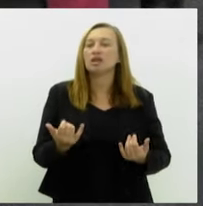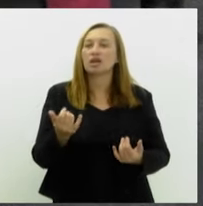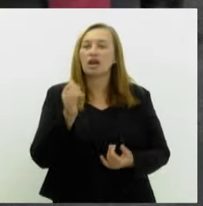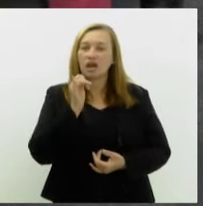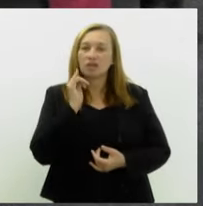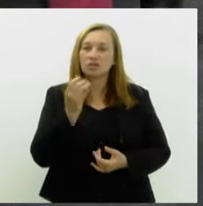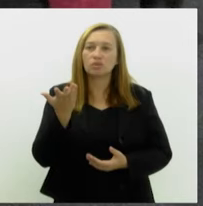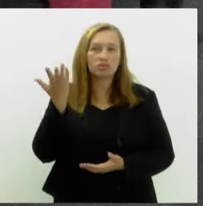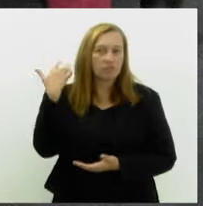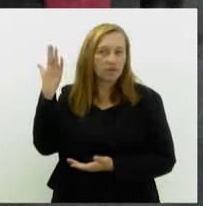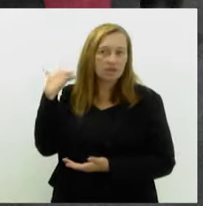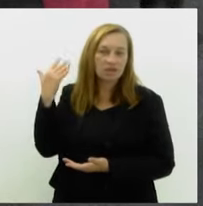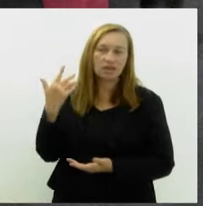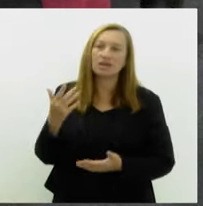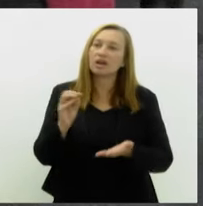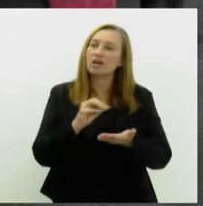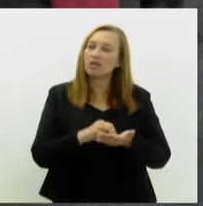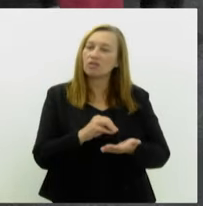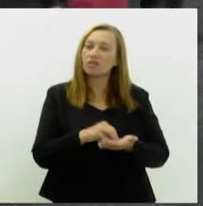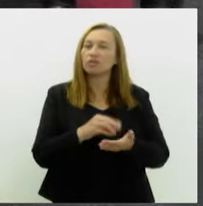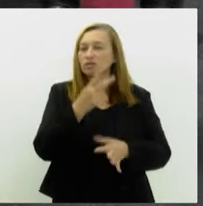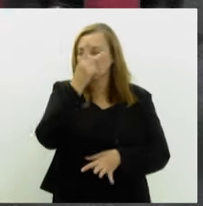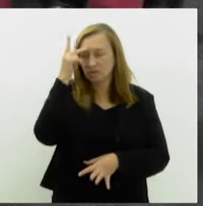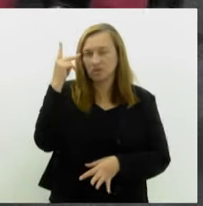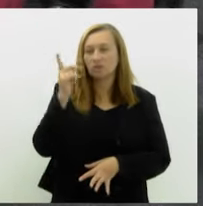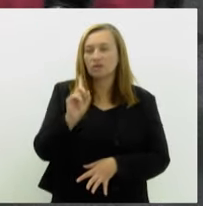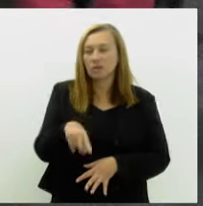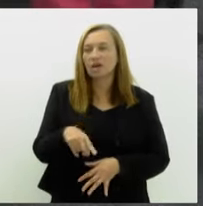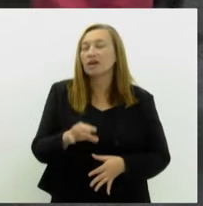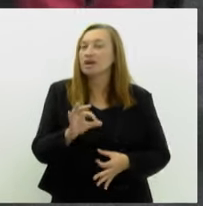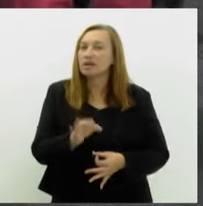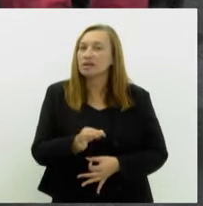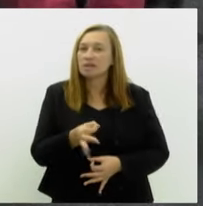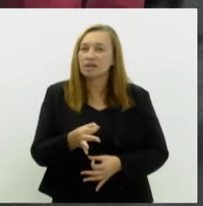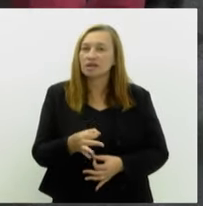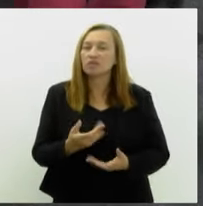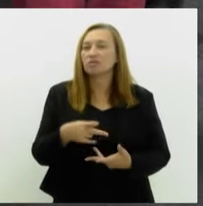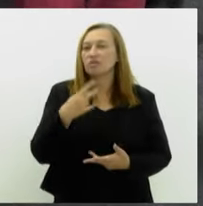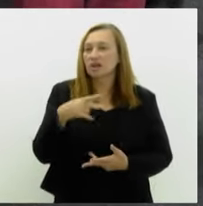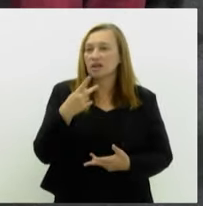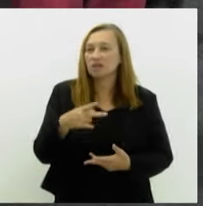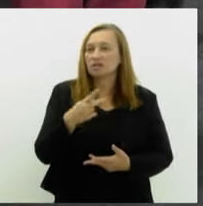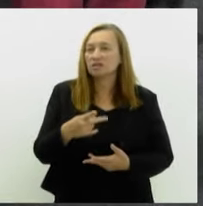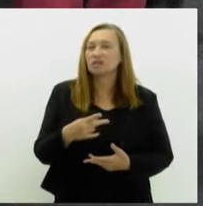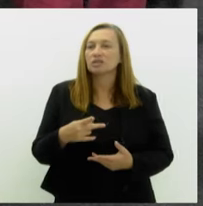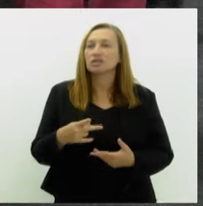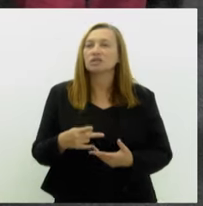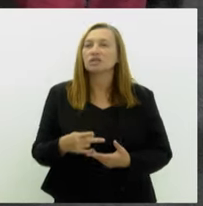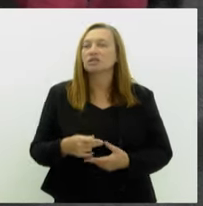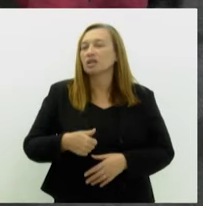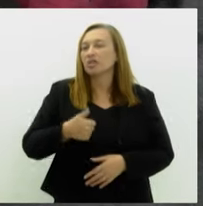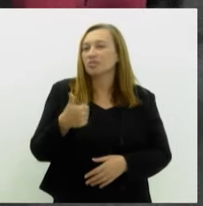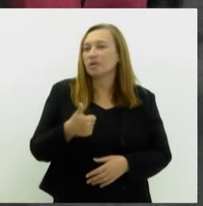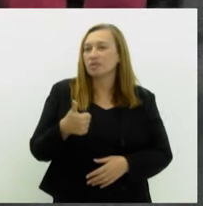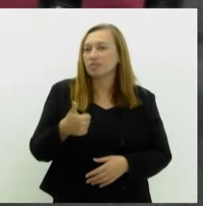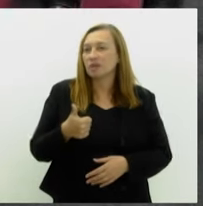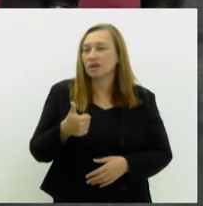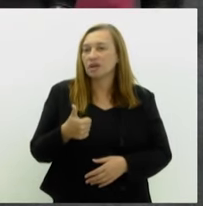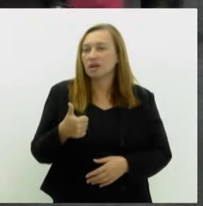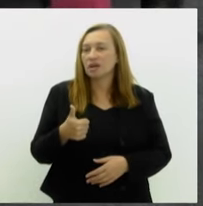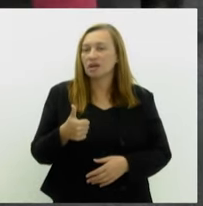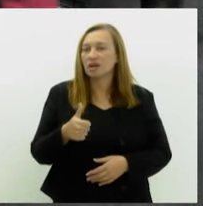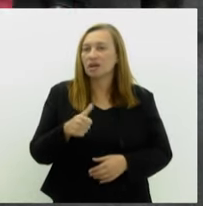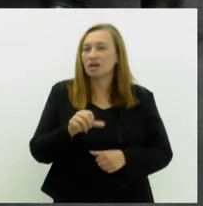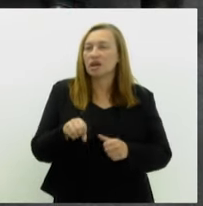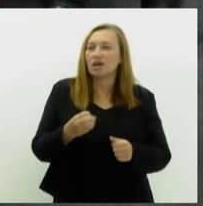época era exatamente a falta de pessoal, né? É óbvio que, quando a gente fala da titulação da primeira reforma agrária